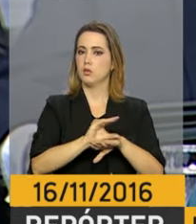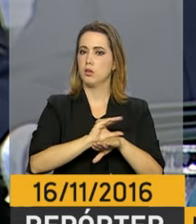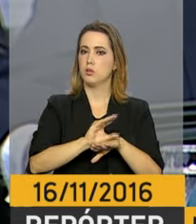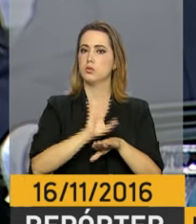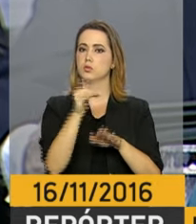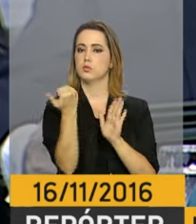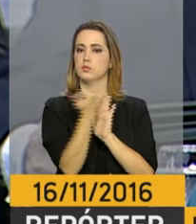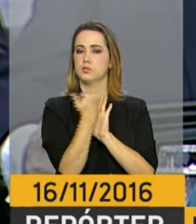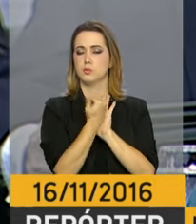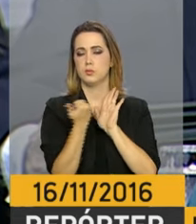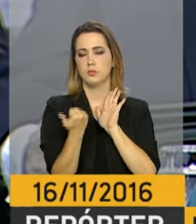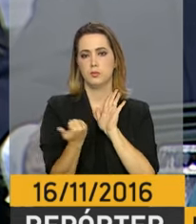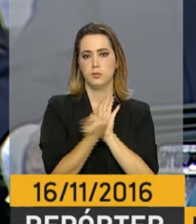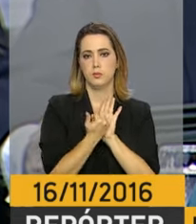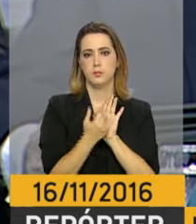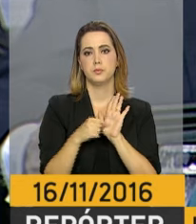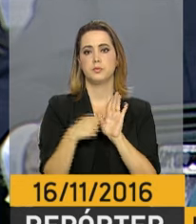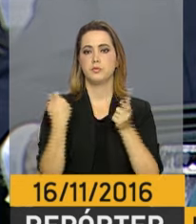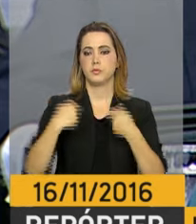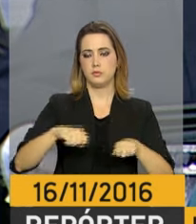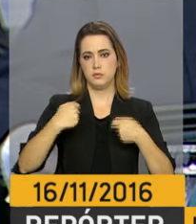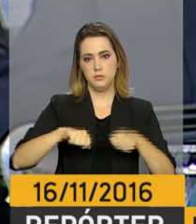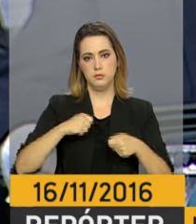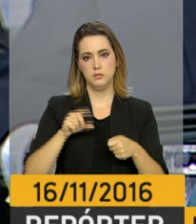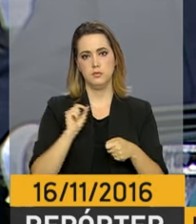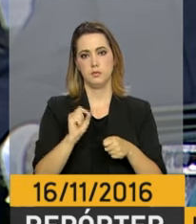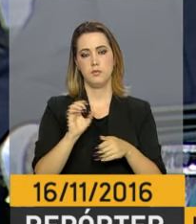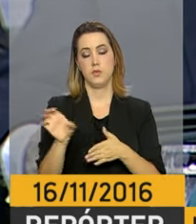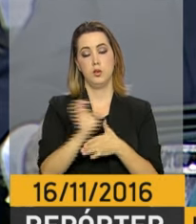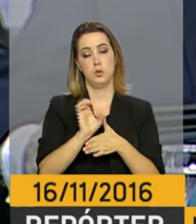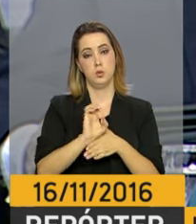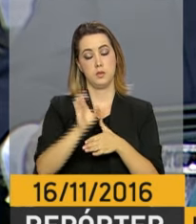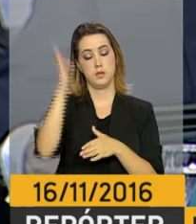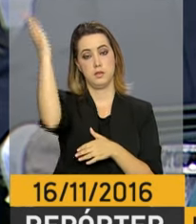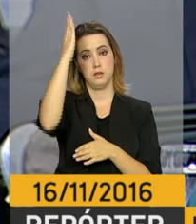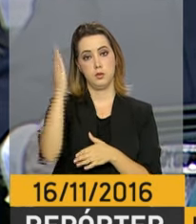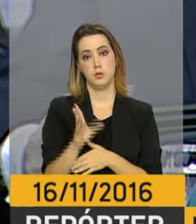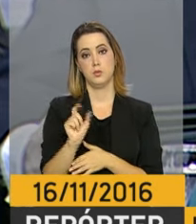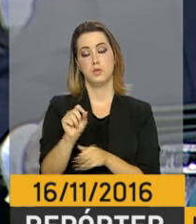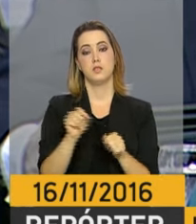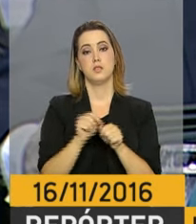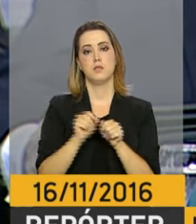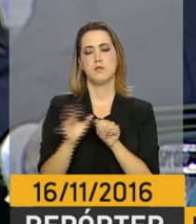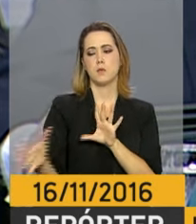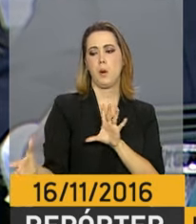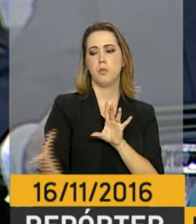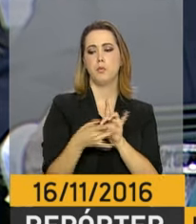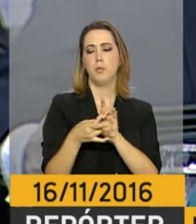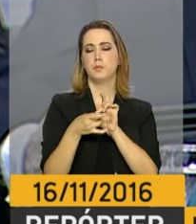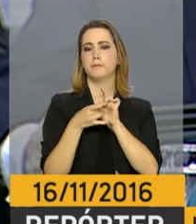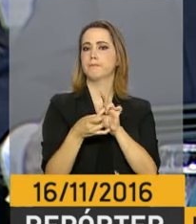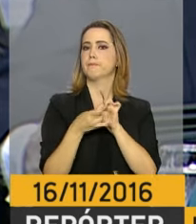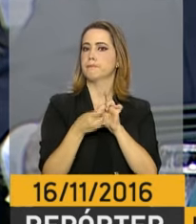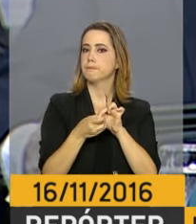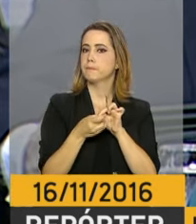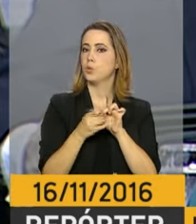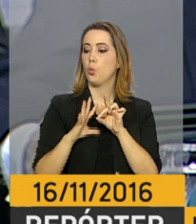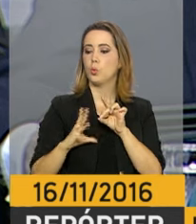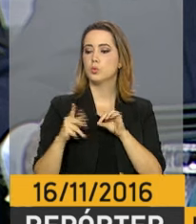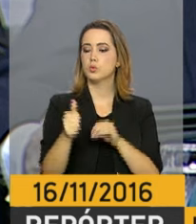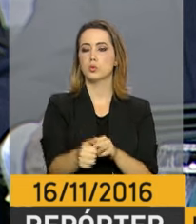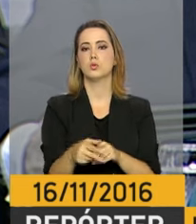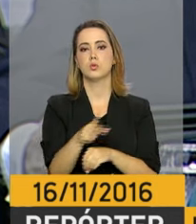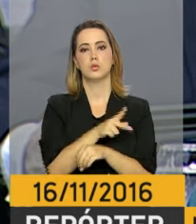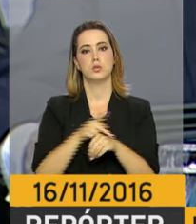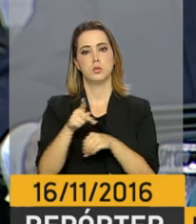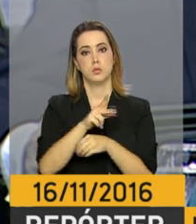a a a necessidade do estado brasileiro fazer uma espécie pactuação com todos os estados